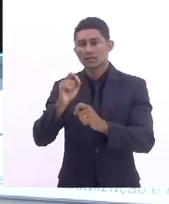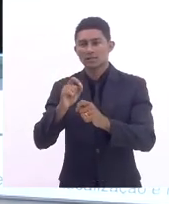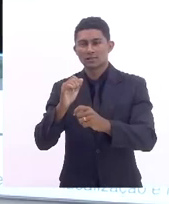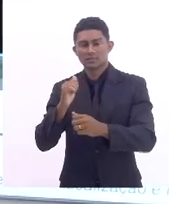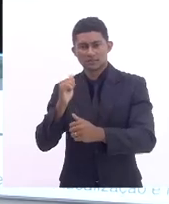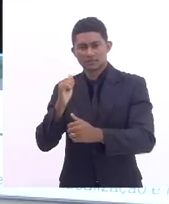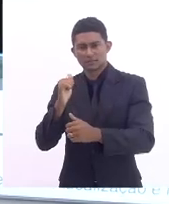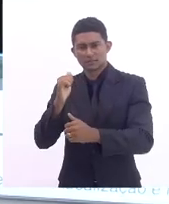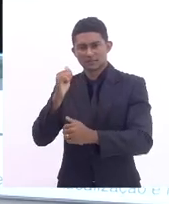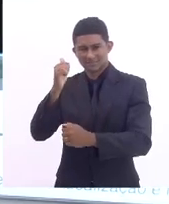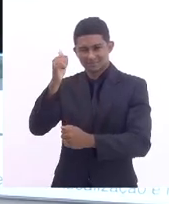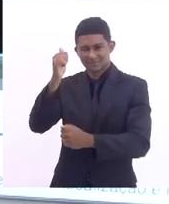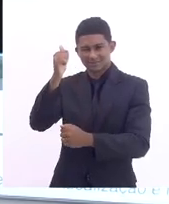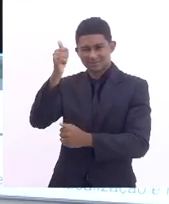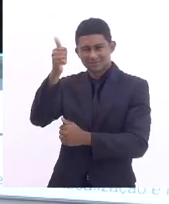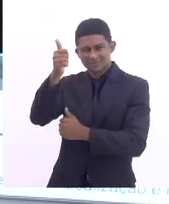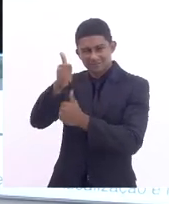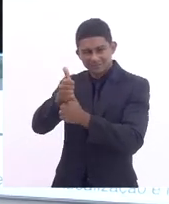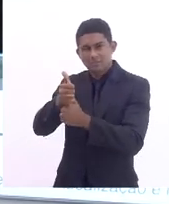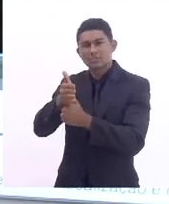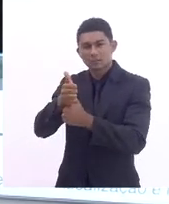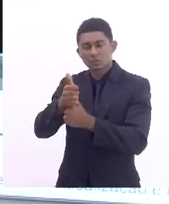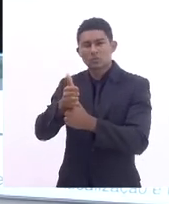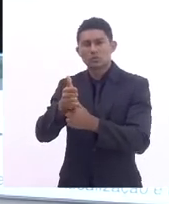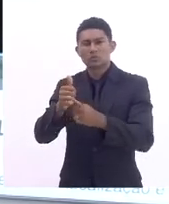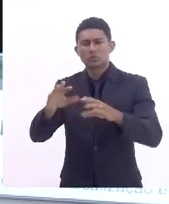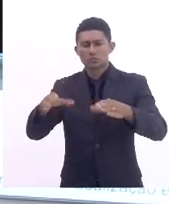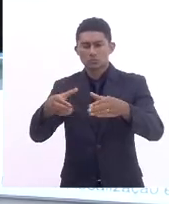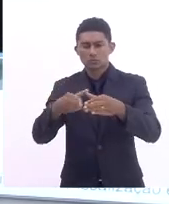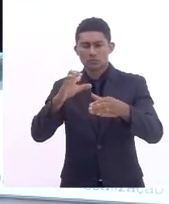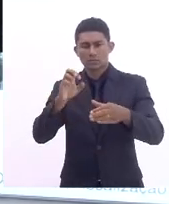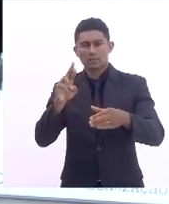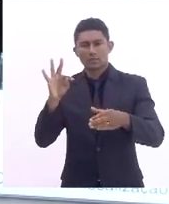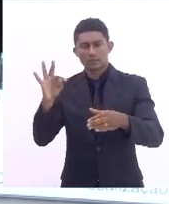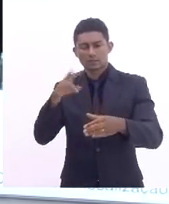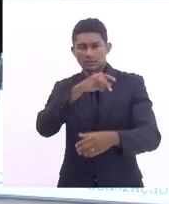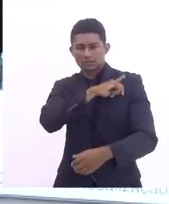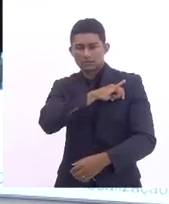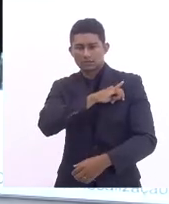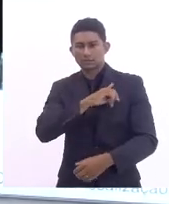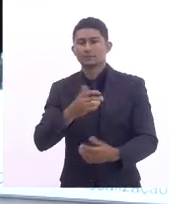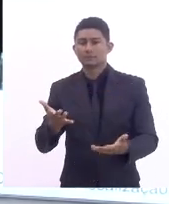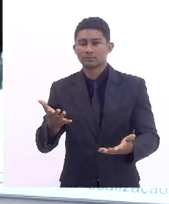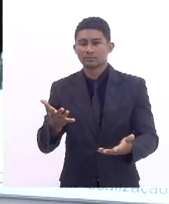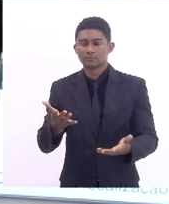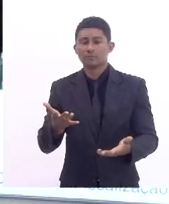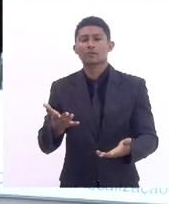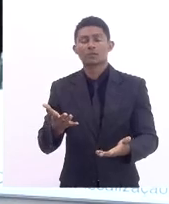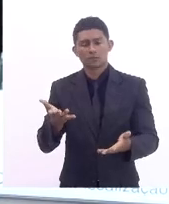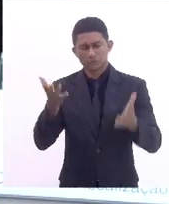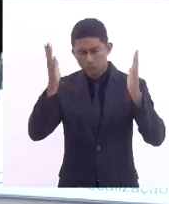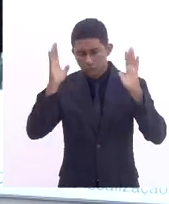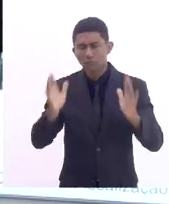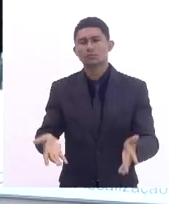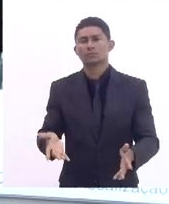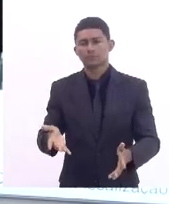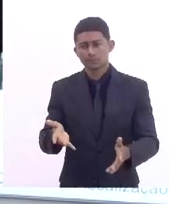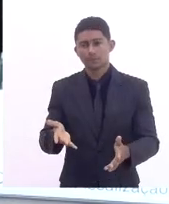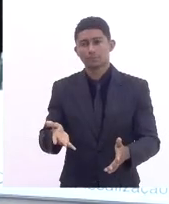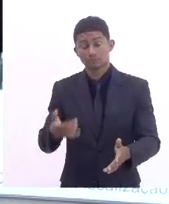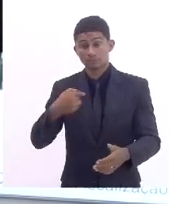nas coisas ainda nas primeiras eleições na pela eleição da primeira diretoria do crp-rj eu já tive uma